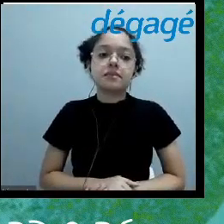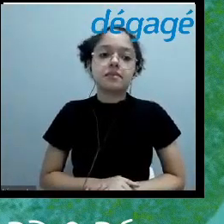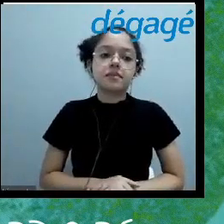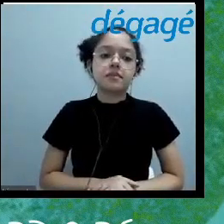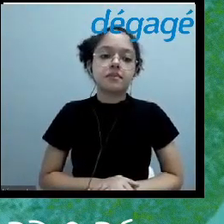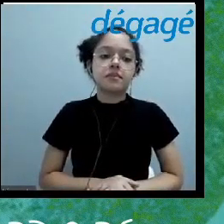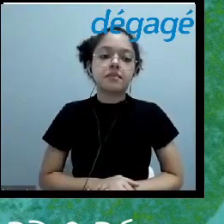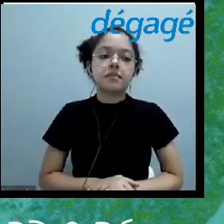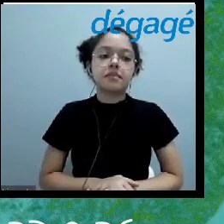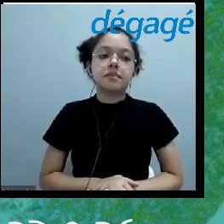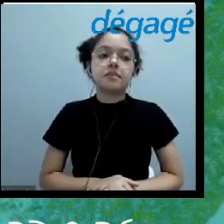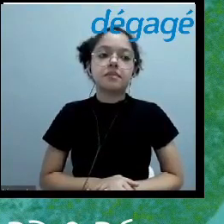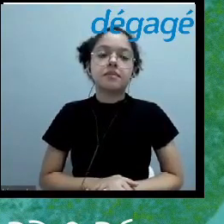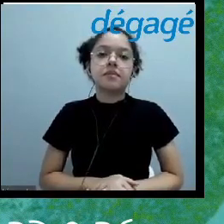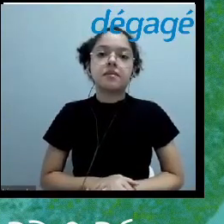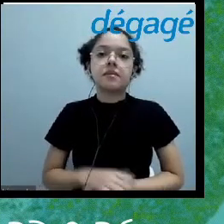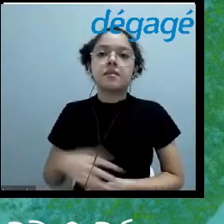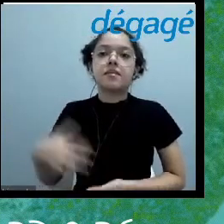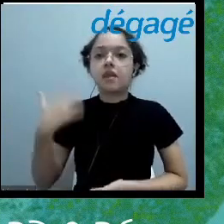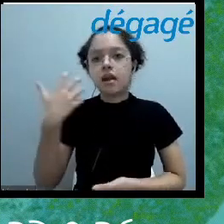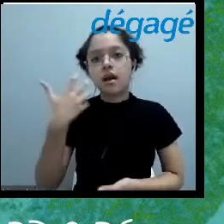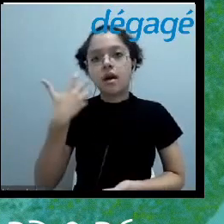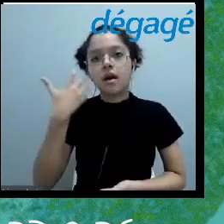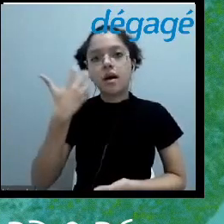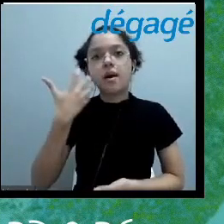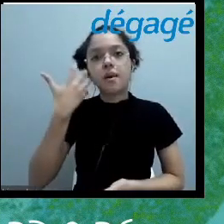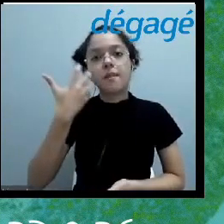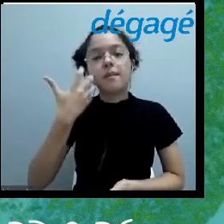eu acho que a música